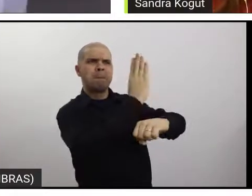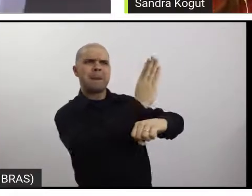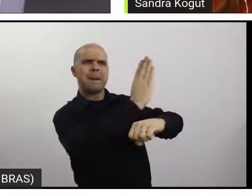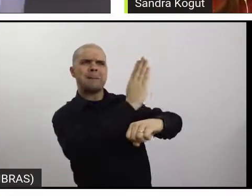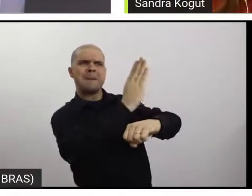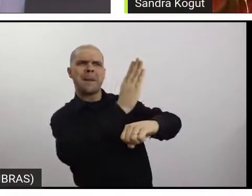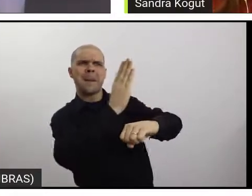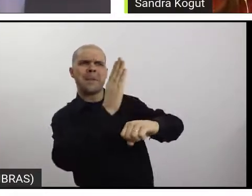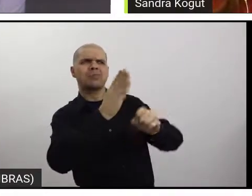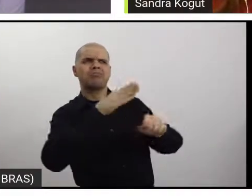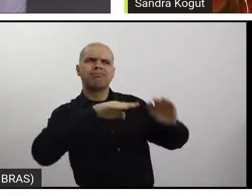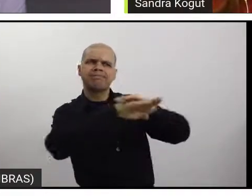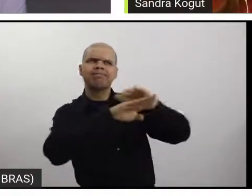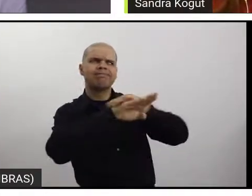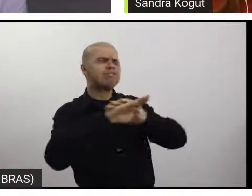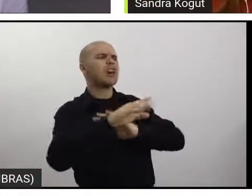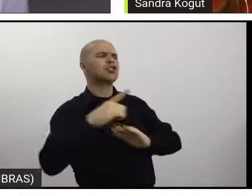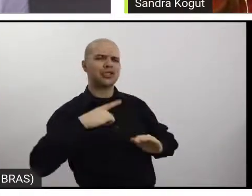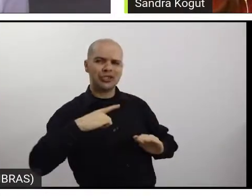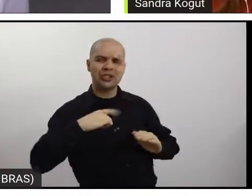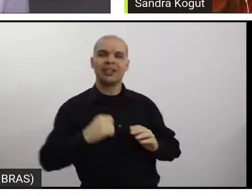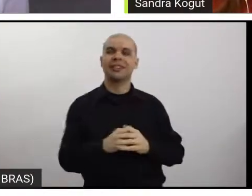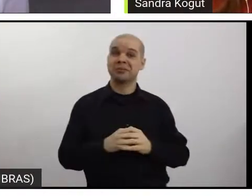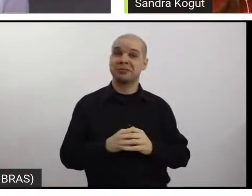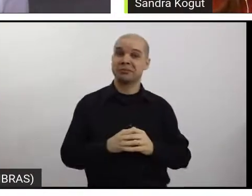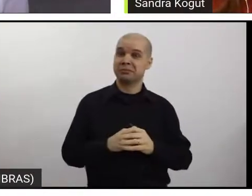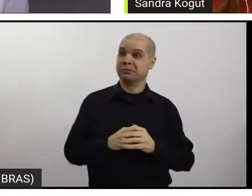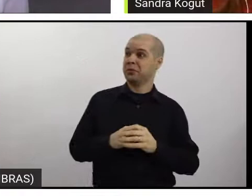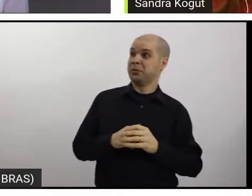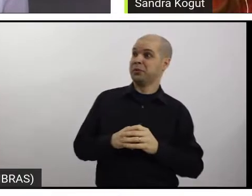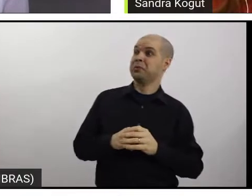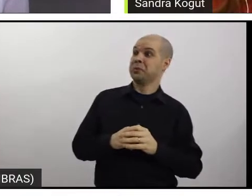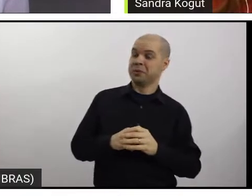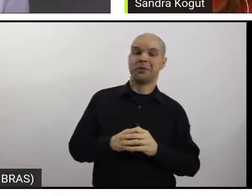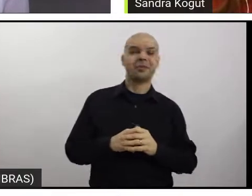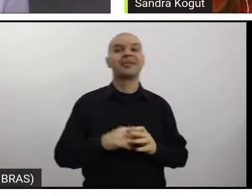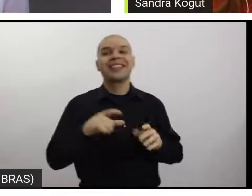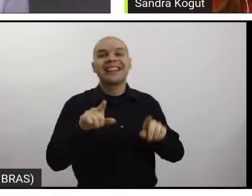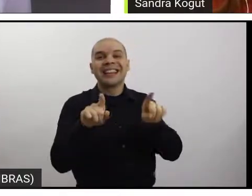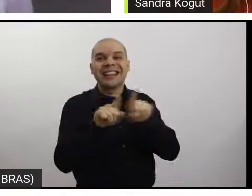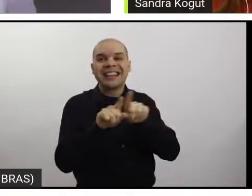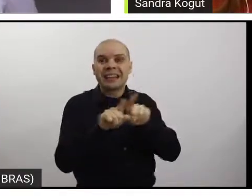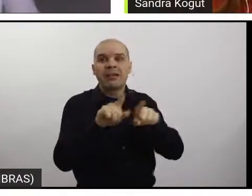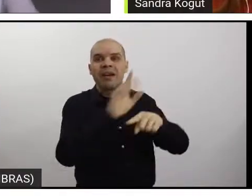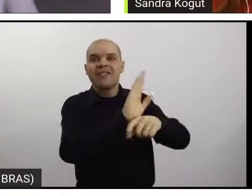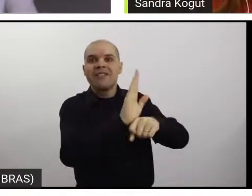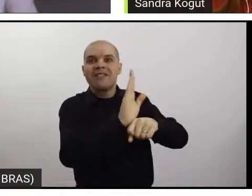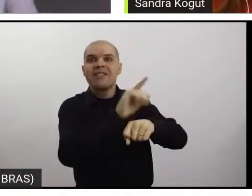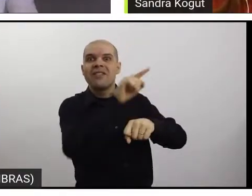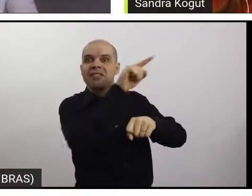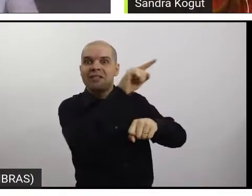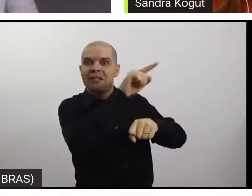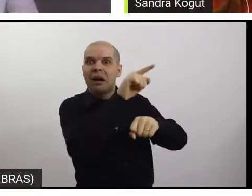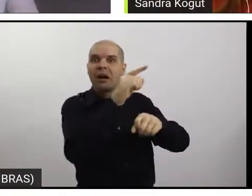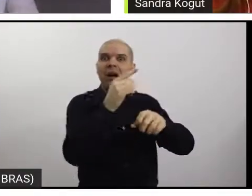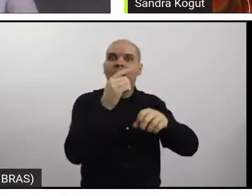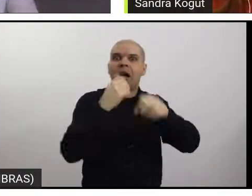não conhecia e que eu conheci agora. Uhum. E que eu pude assistir, que eu tive a oportunidade agora. E é de 85,